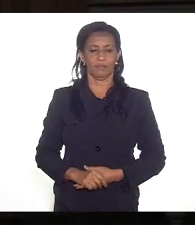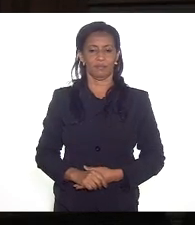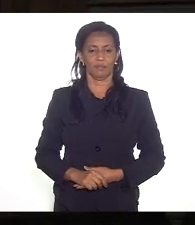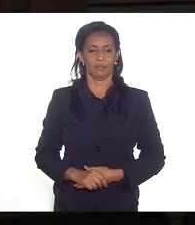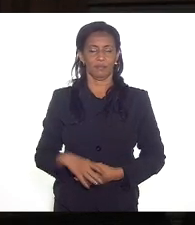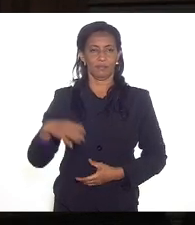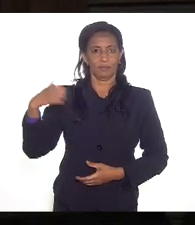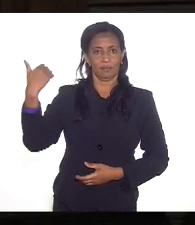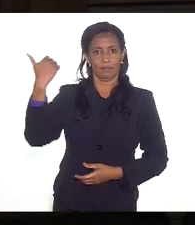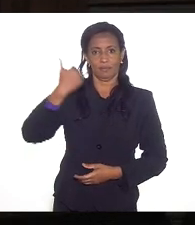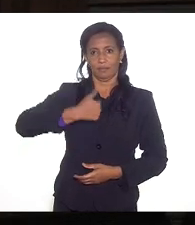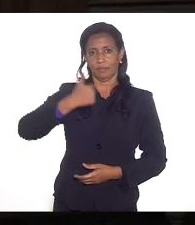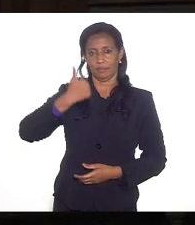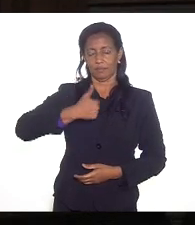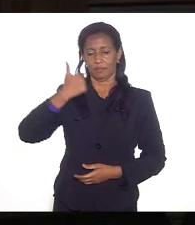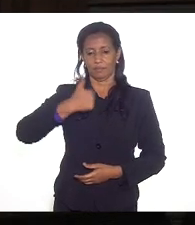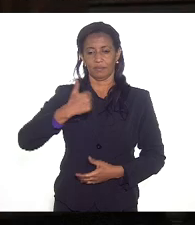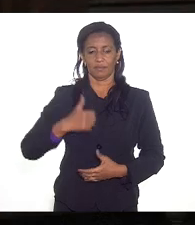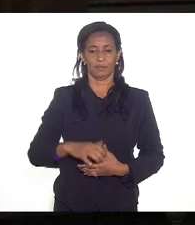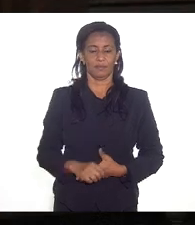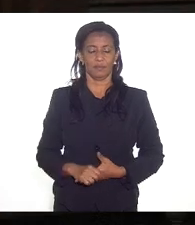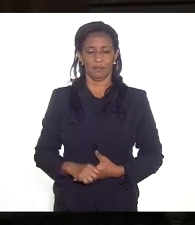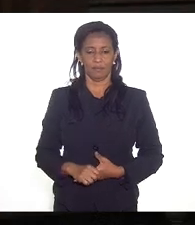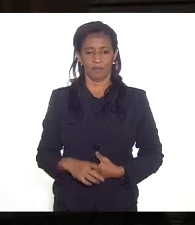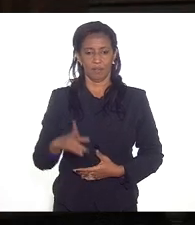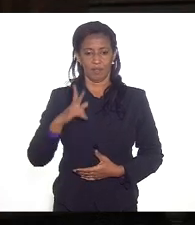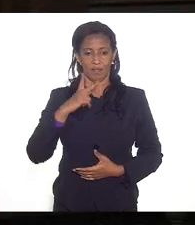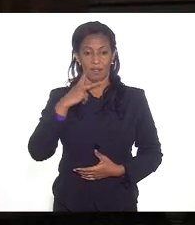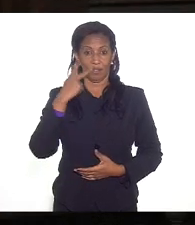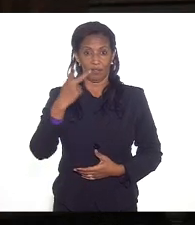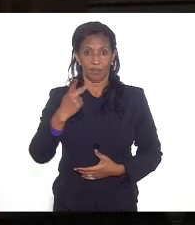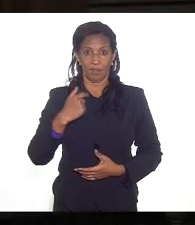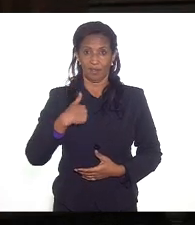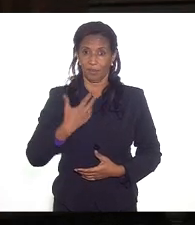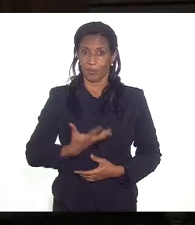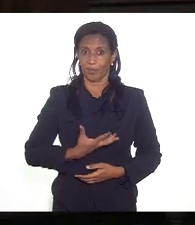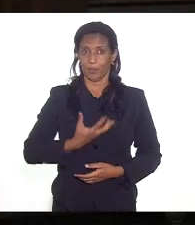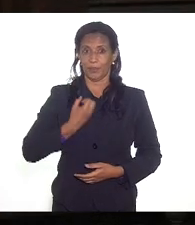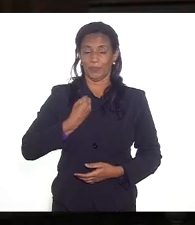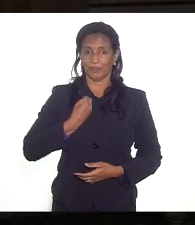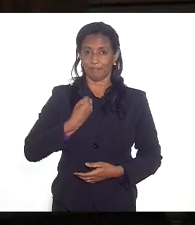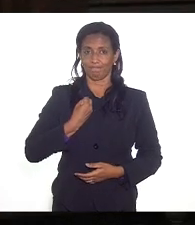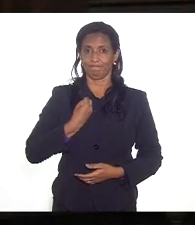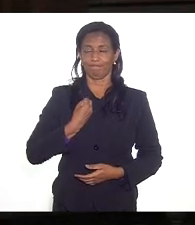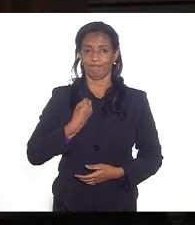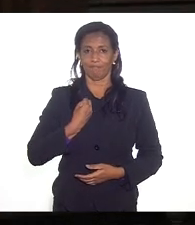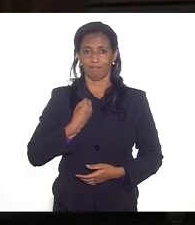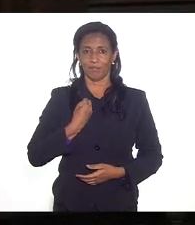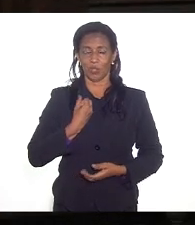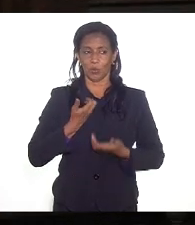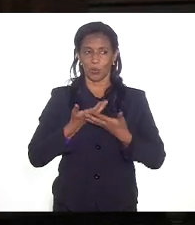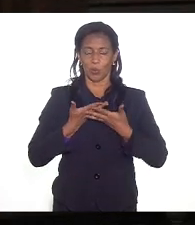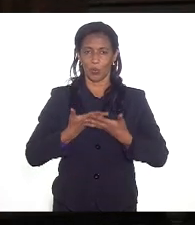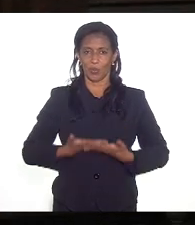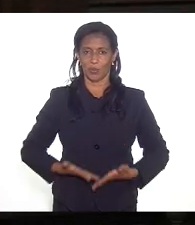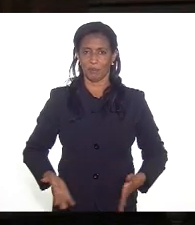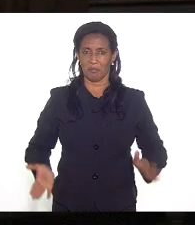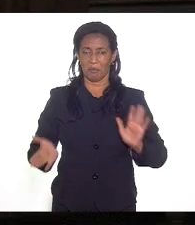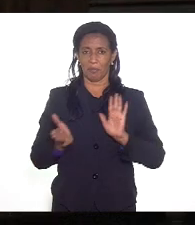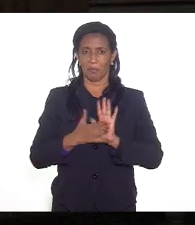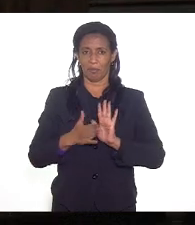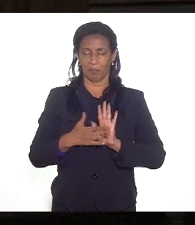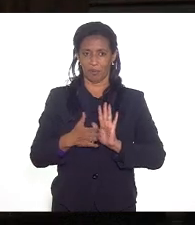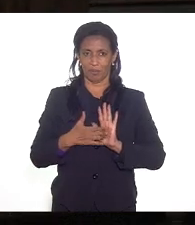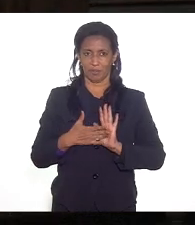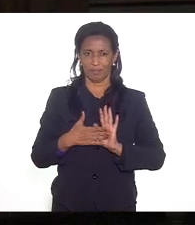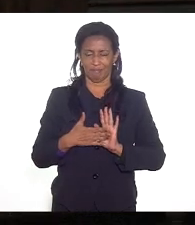primeiro quer dizer da minha surpresa e com a homenagem proposta